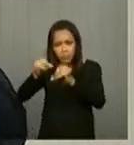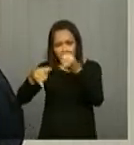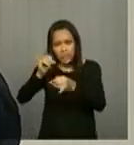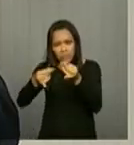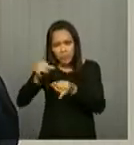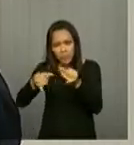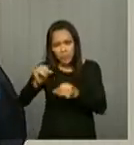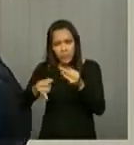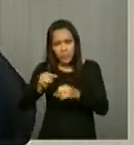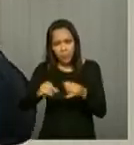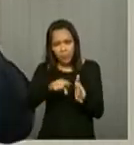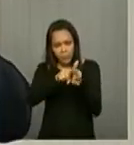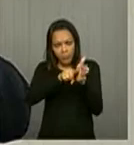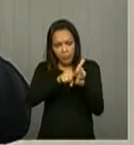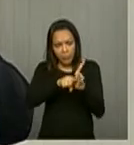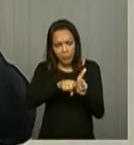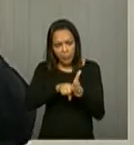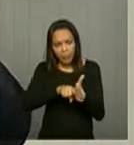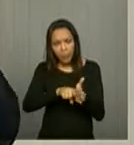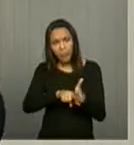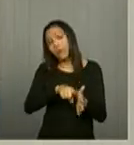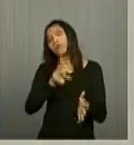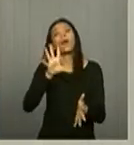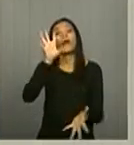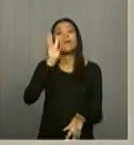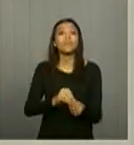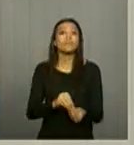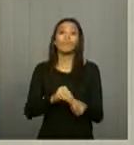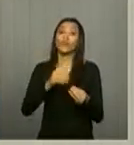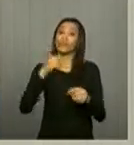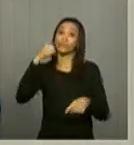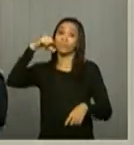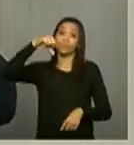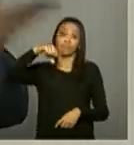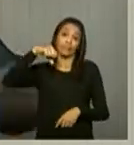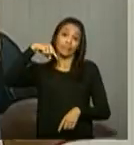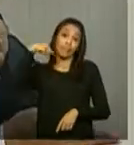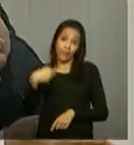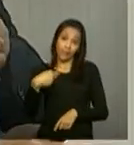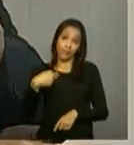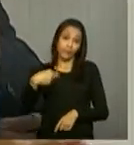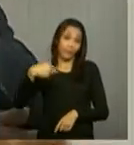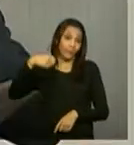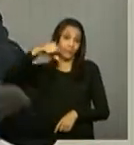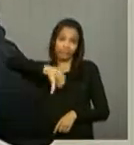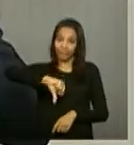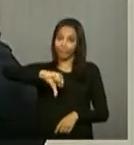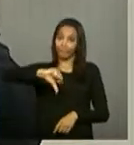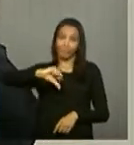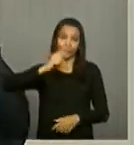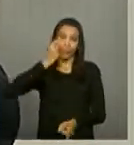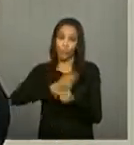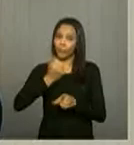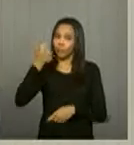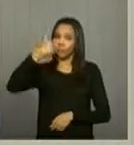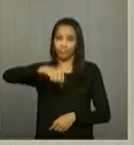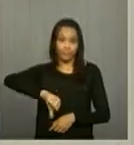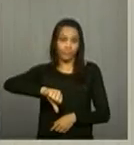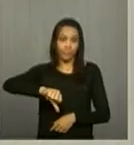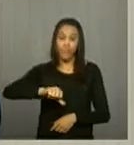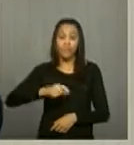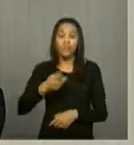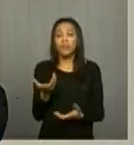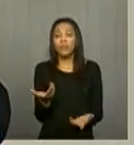nestas amostras os resultados foram negativos mas também com as explicações já fornecidas não é